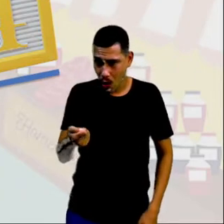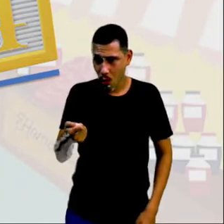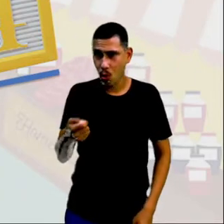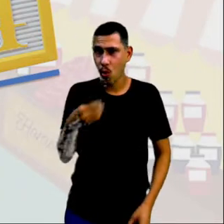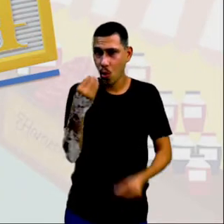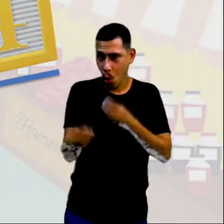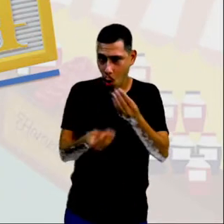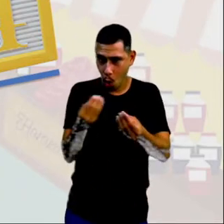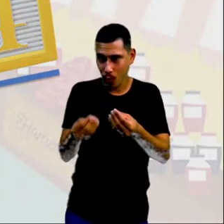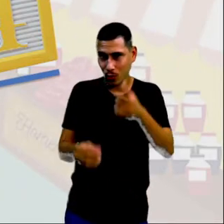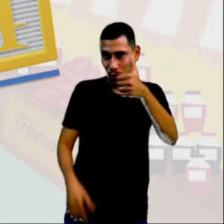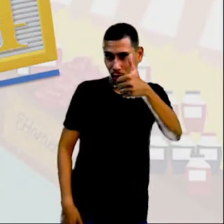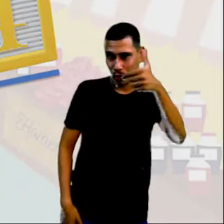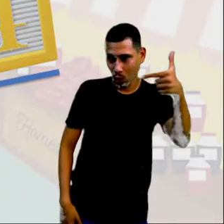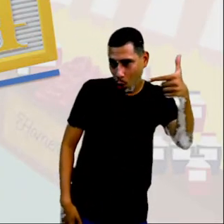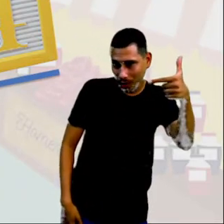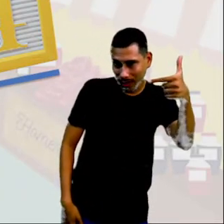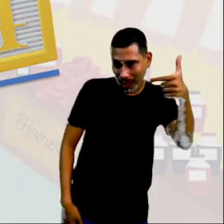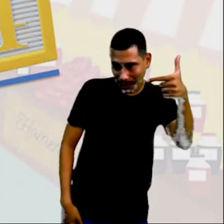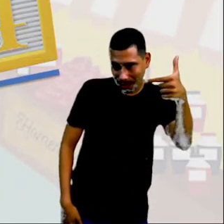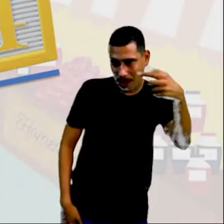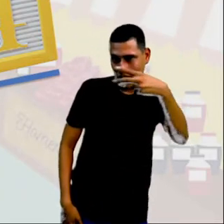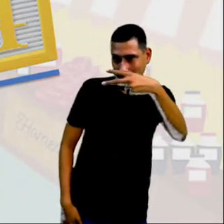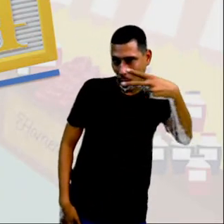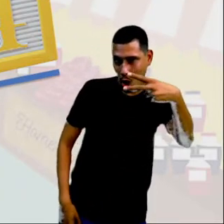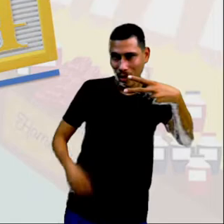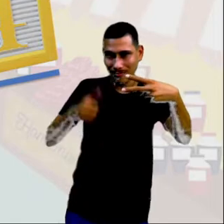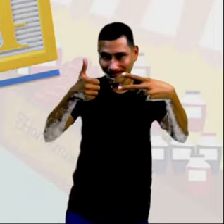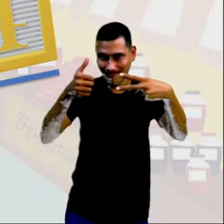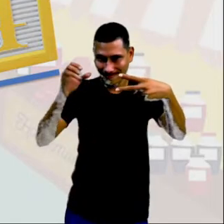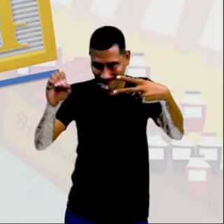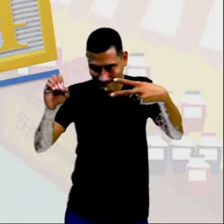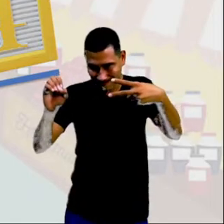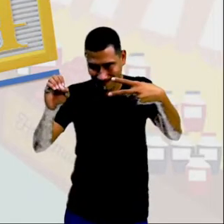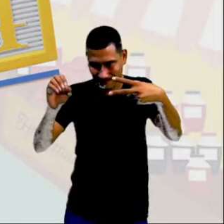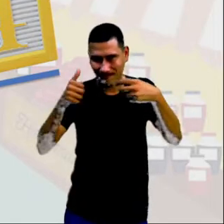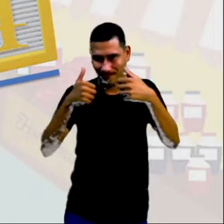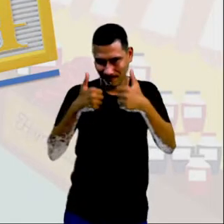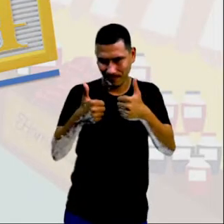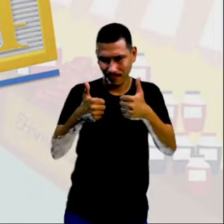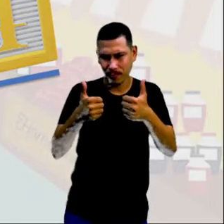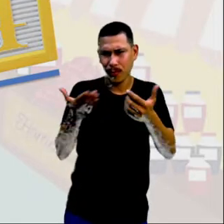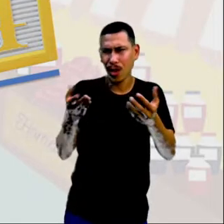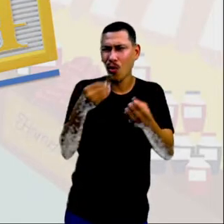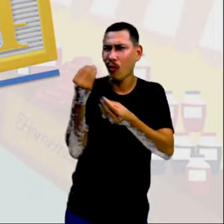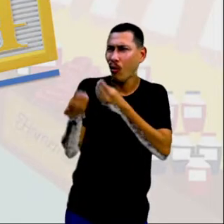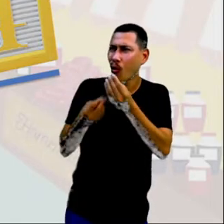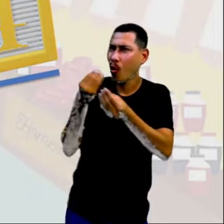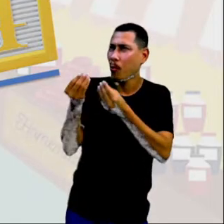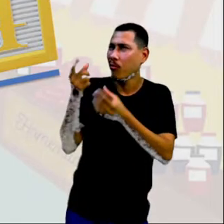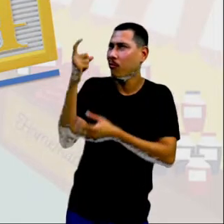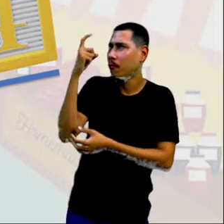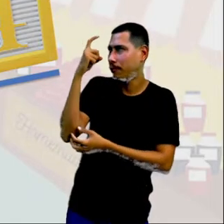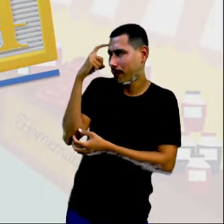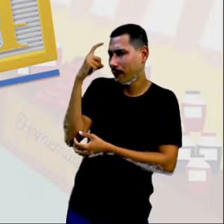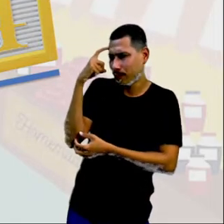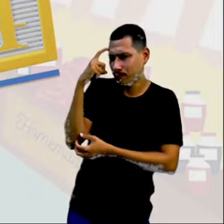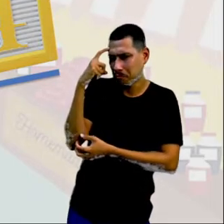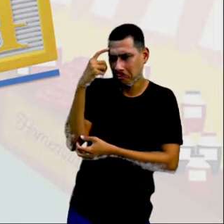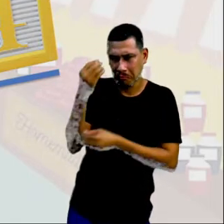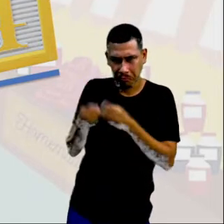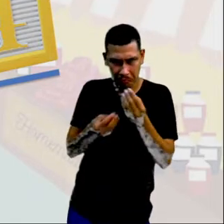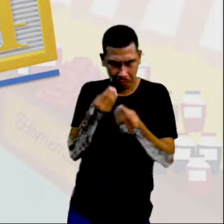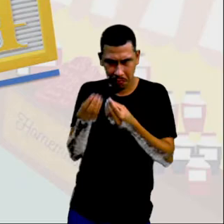A gente tem que 12 é maior que 10, tá bom? Será que tem algum jeito aí? Pensa aí comigo. Será que tem